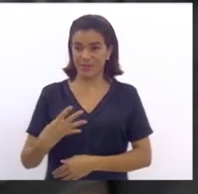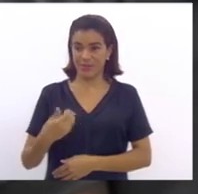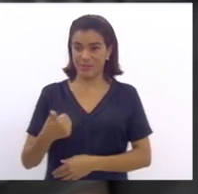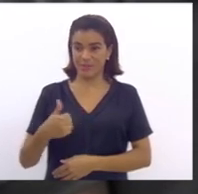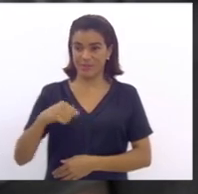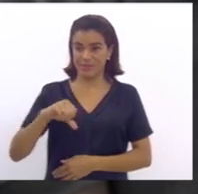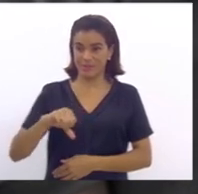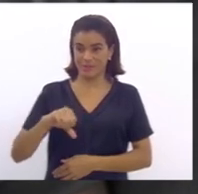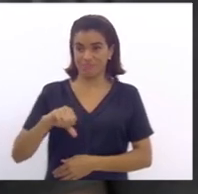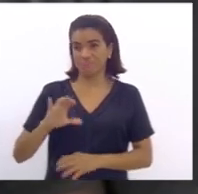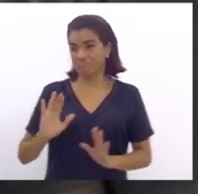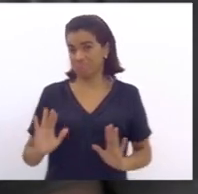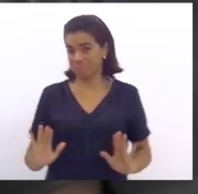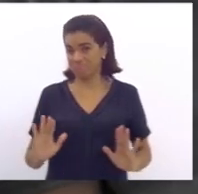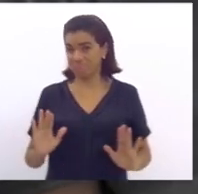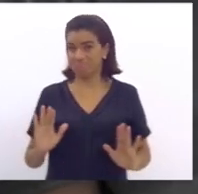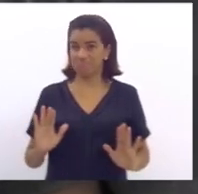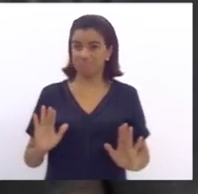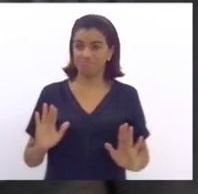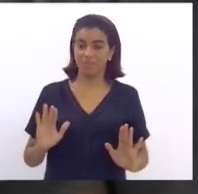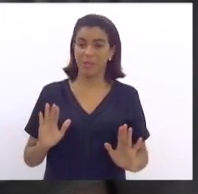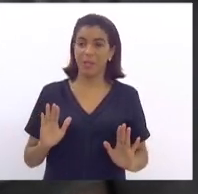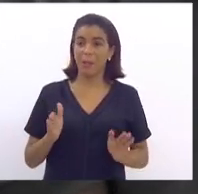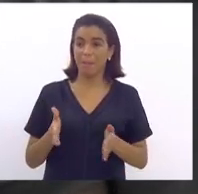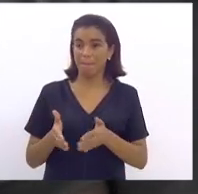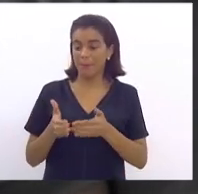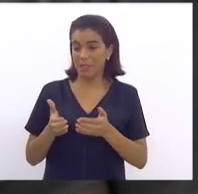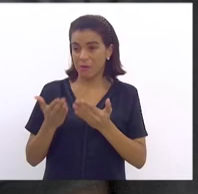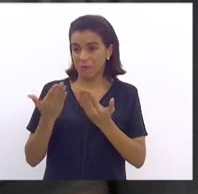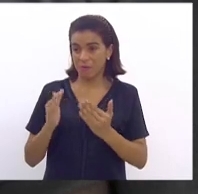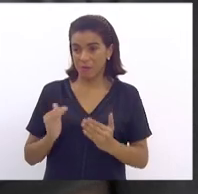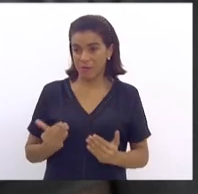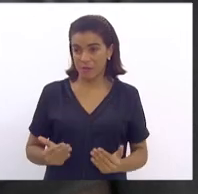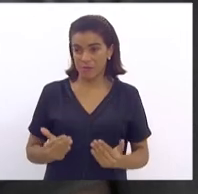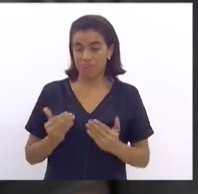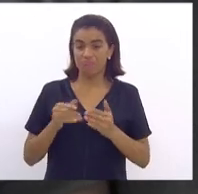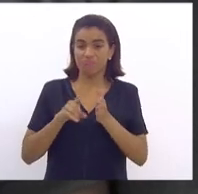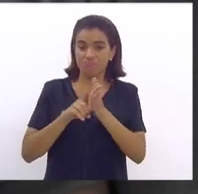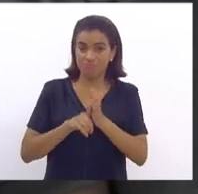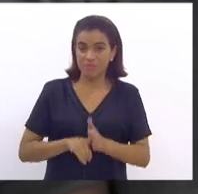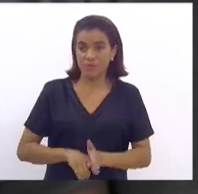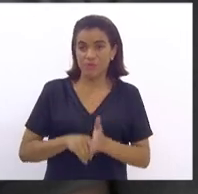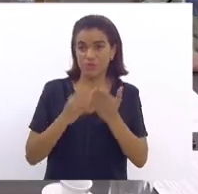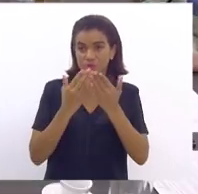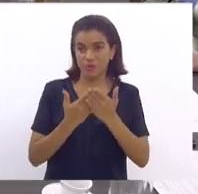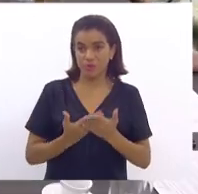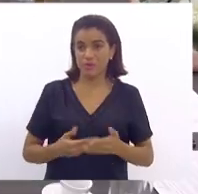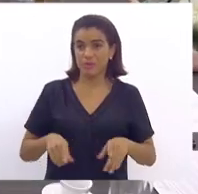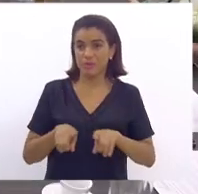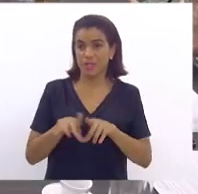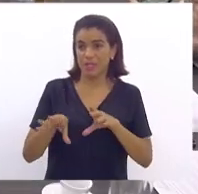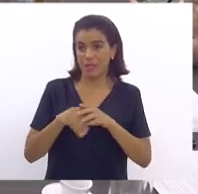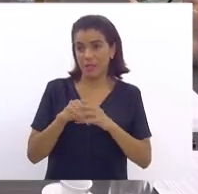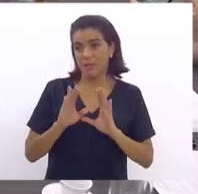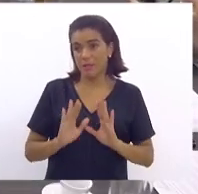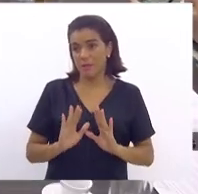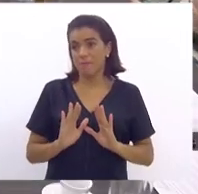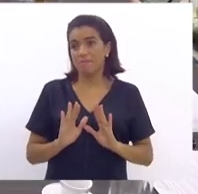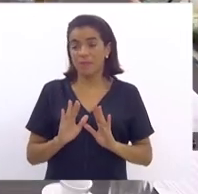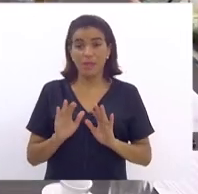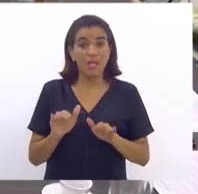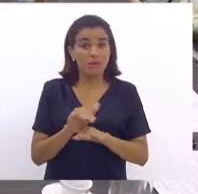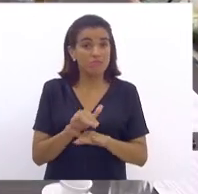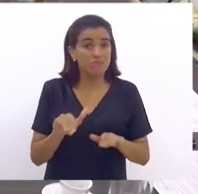Tá, bom, quem pediu visto, tá, é considerar também. Tá? Perfeito. Não, sim, querido, mas considerar. Não, está